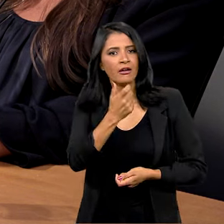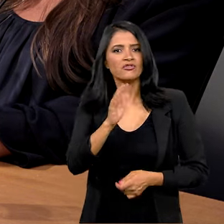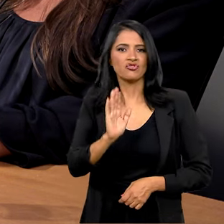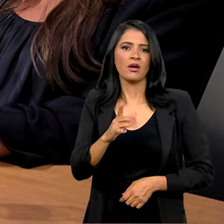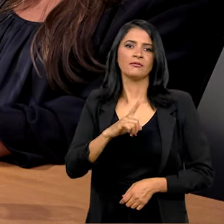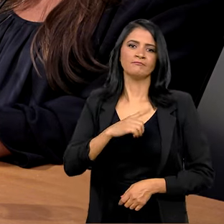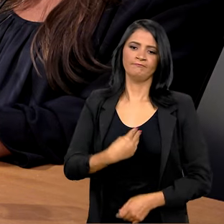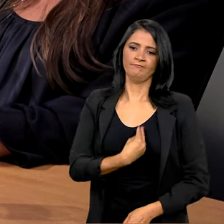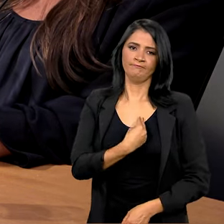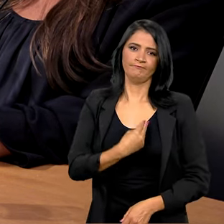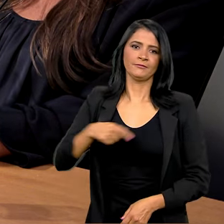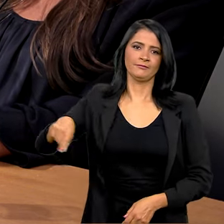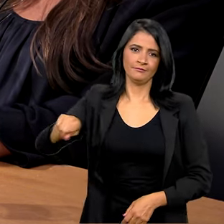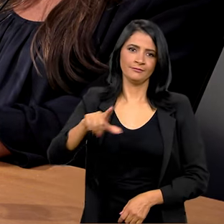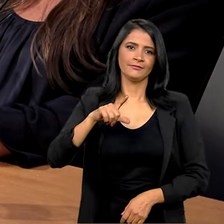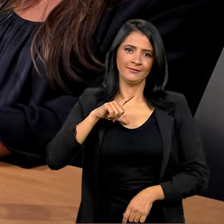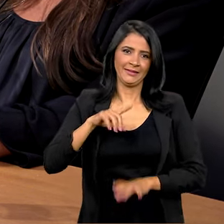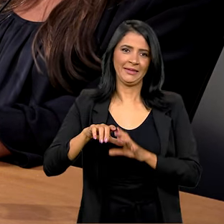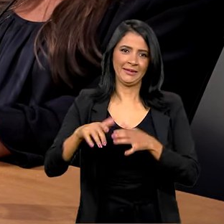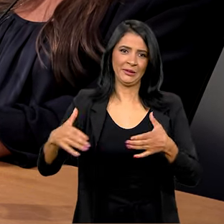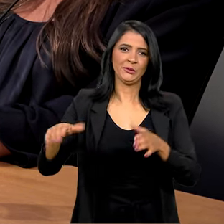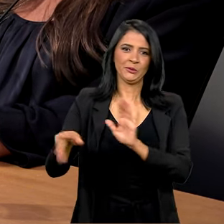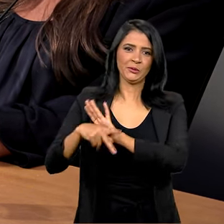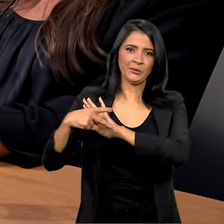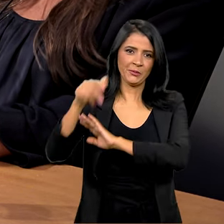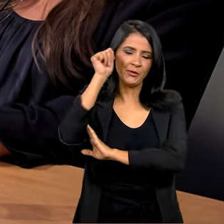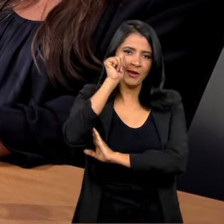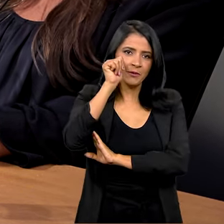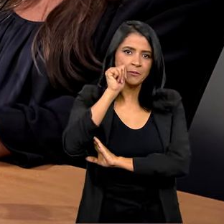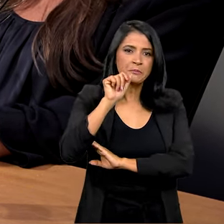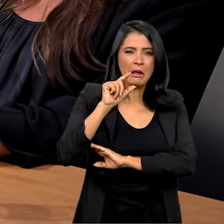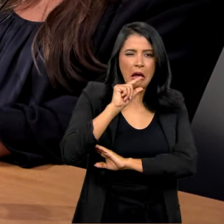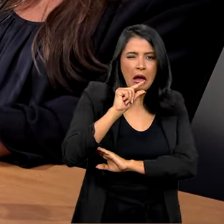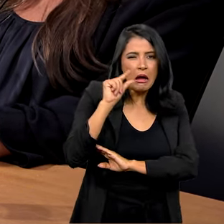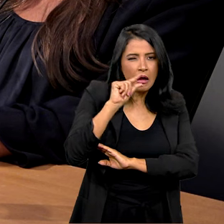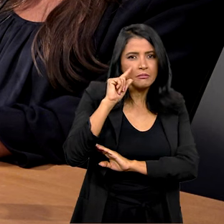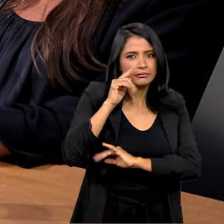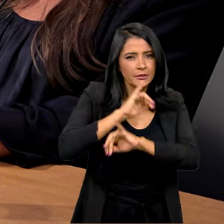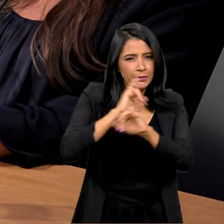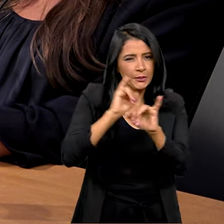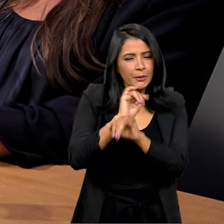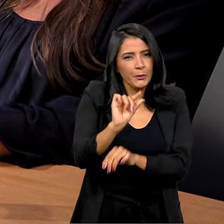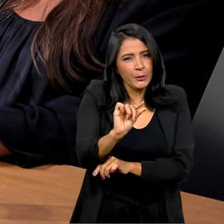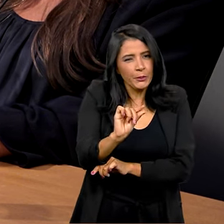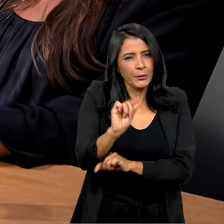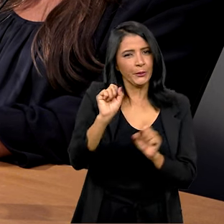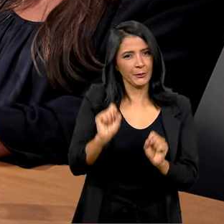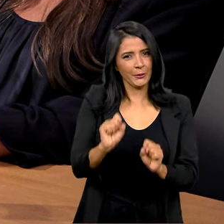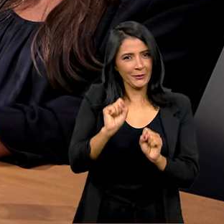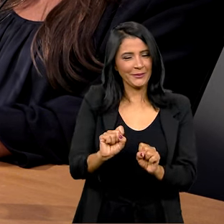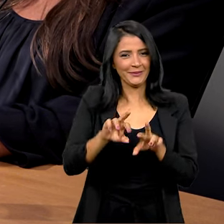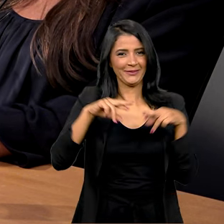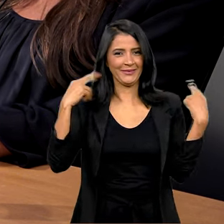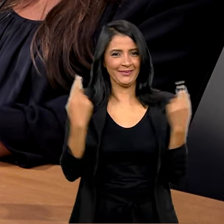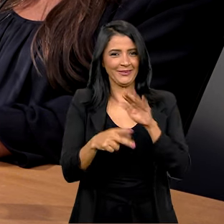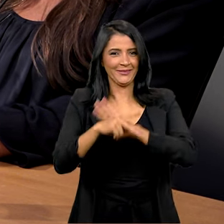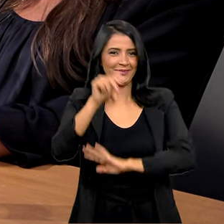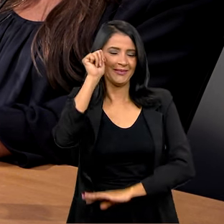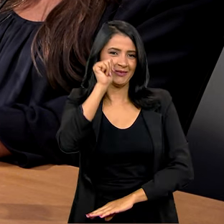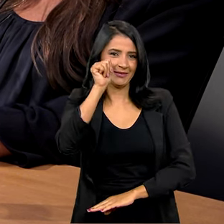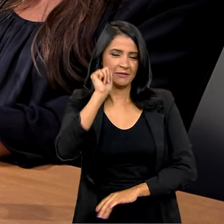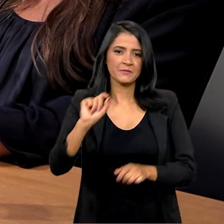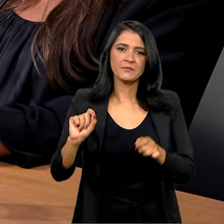interesse existe de sobra entre as mulheres se você me permite só um pouquinho mais de propaganda sobre a reunião das mulheres